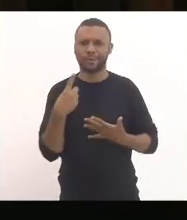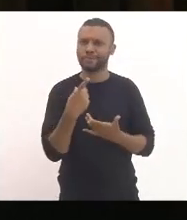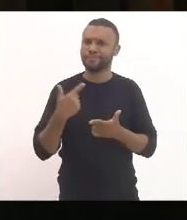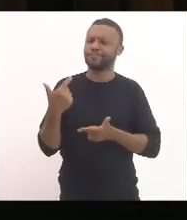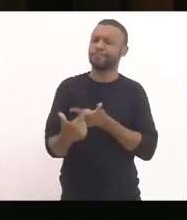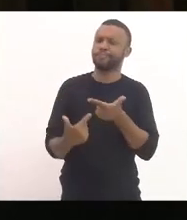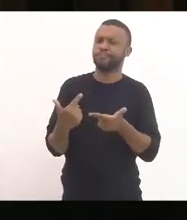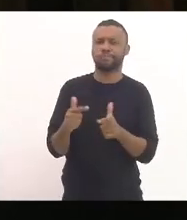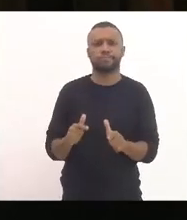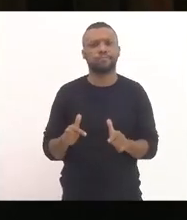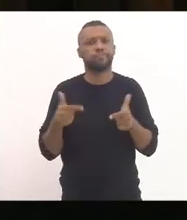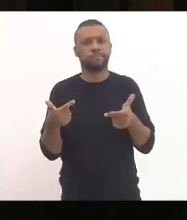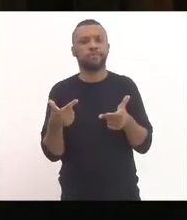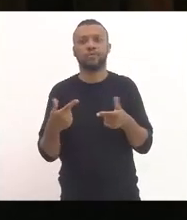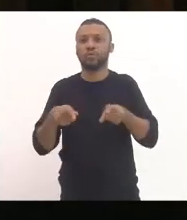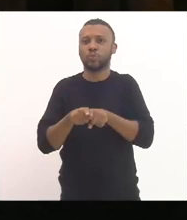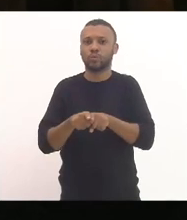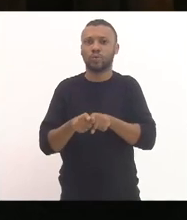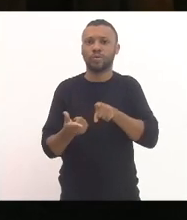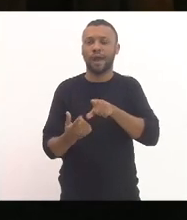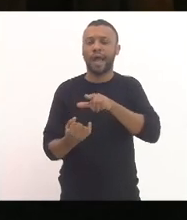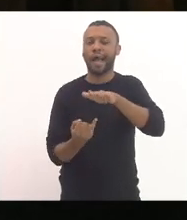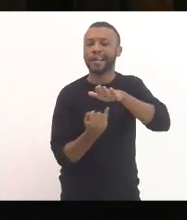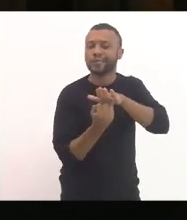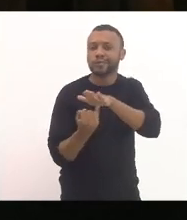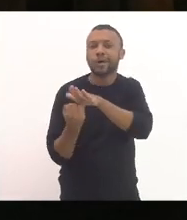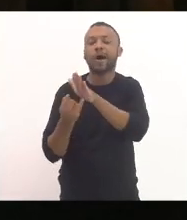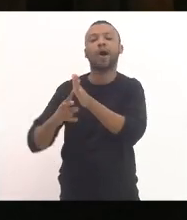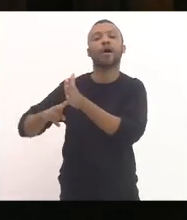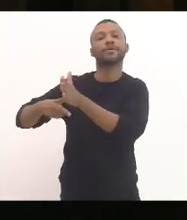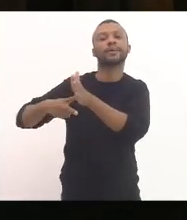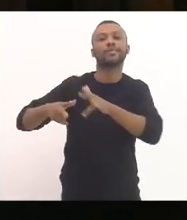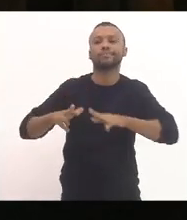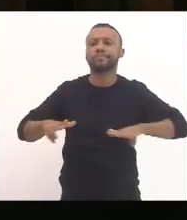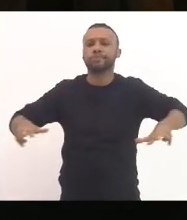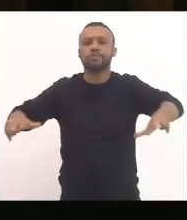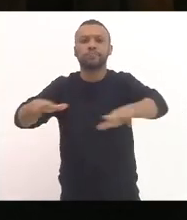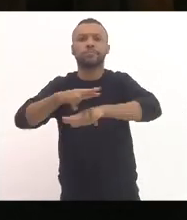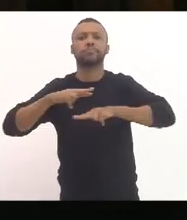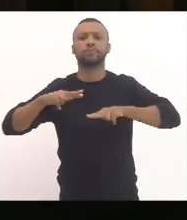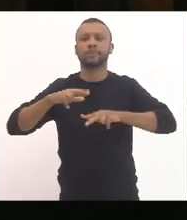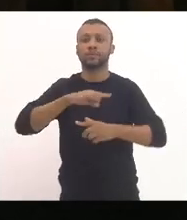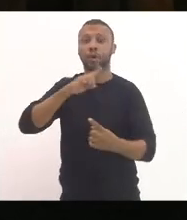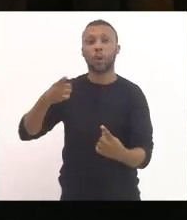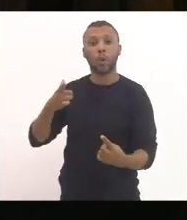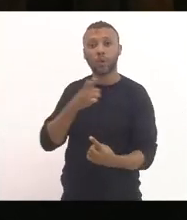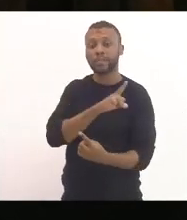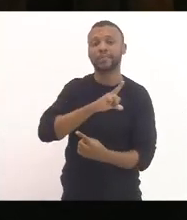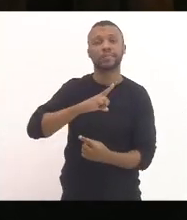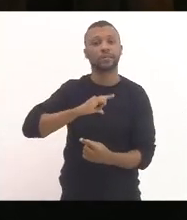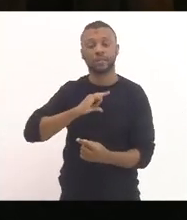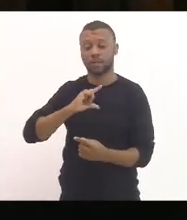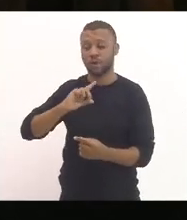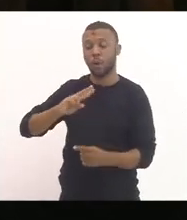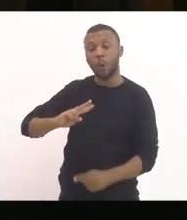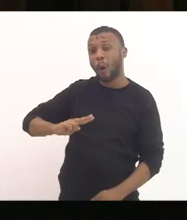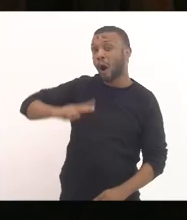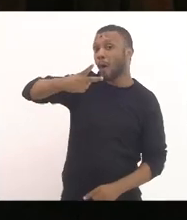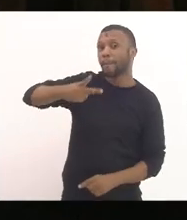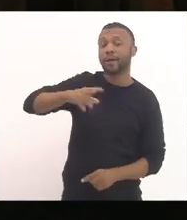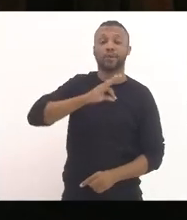ativamente com as demais entidades juntos no pico resultor na recomposição salarial